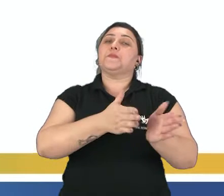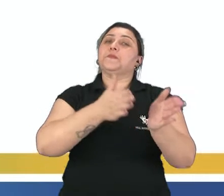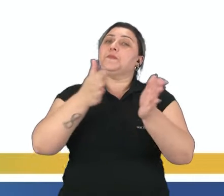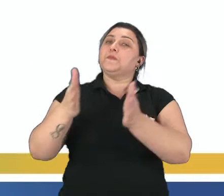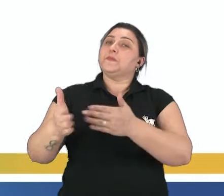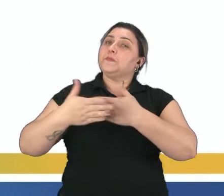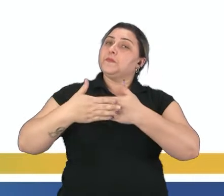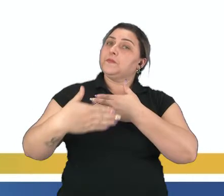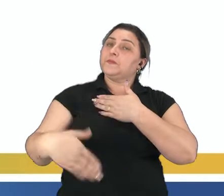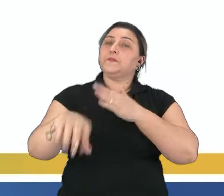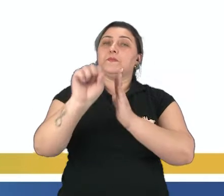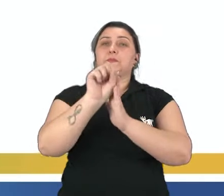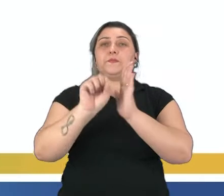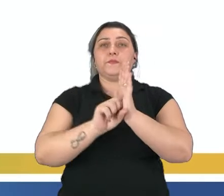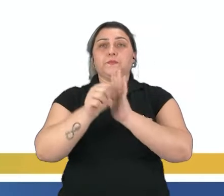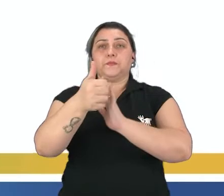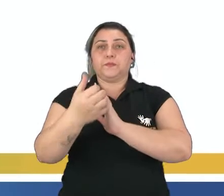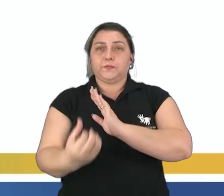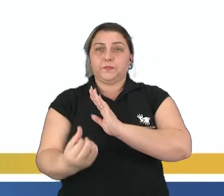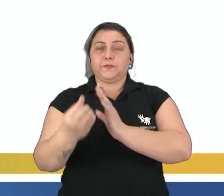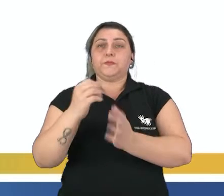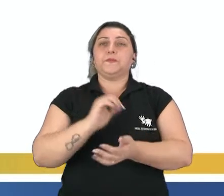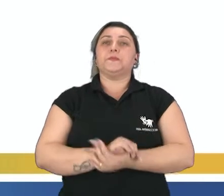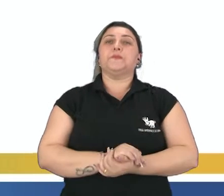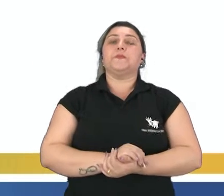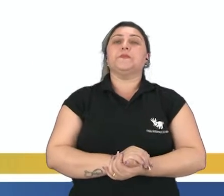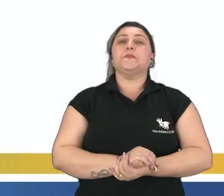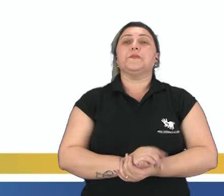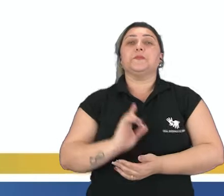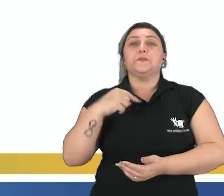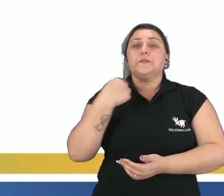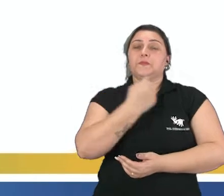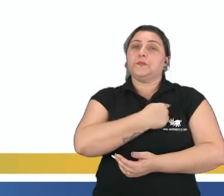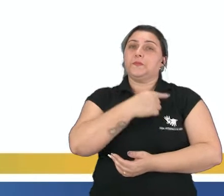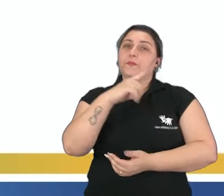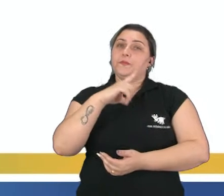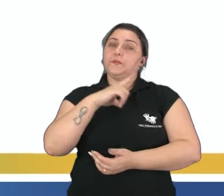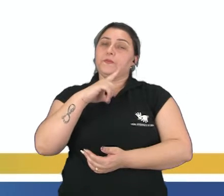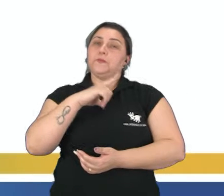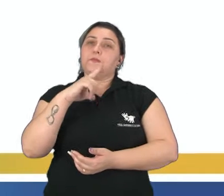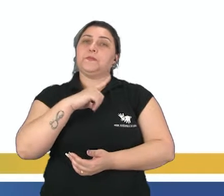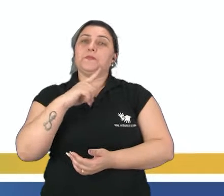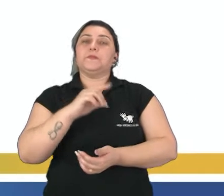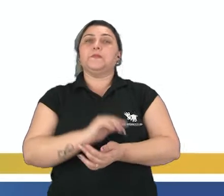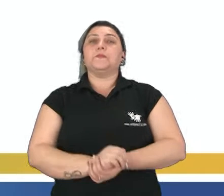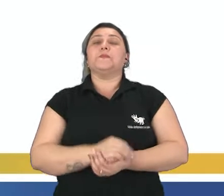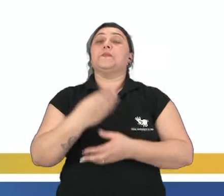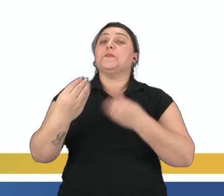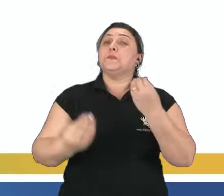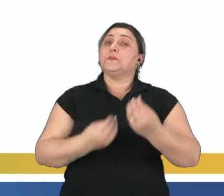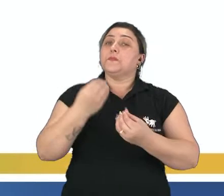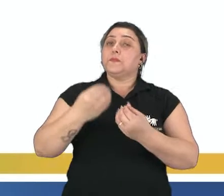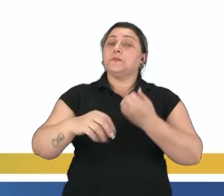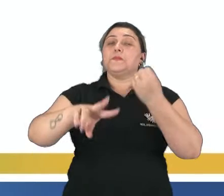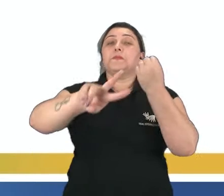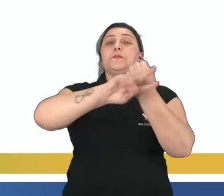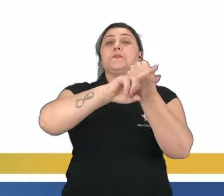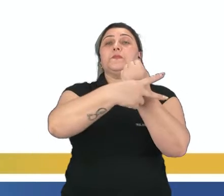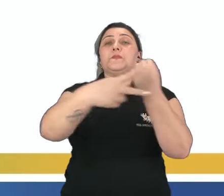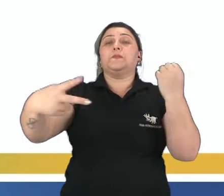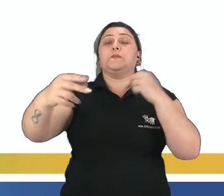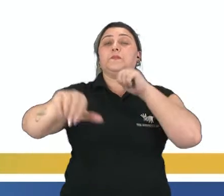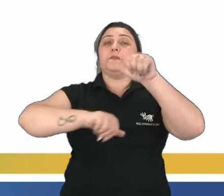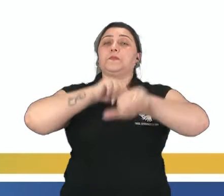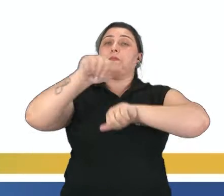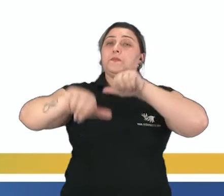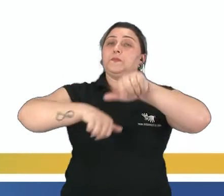período, a partir do século XVI, que a gente vai ter como consequência dessas mudanças,